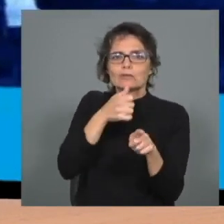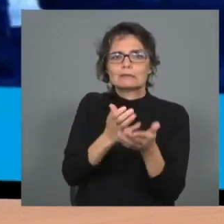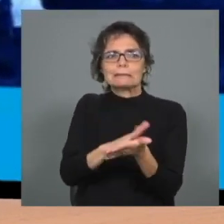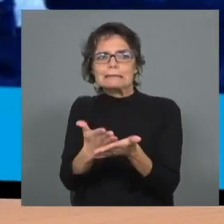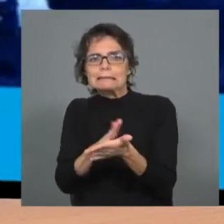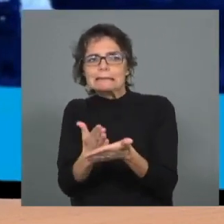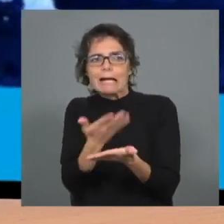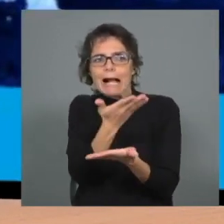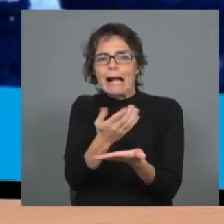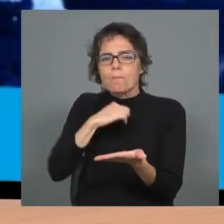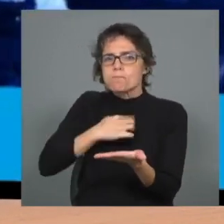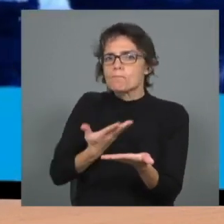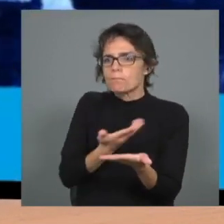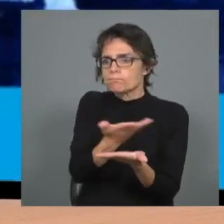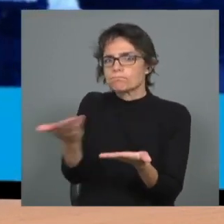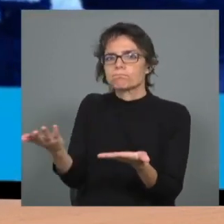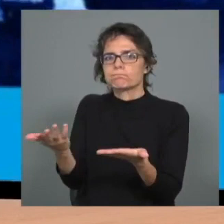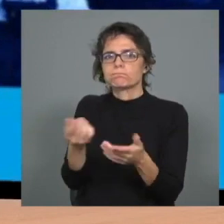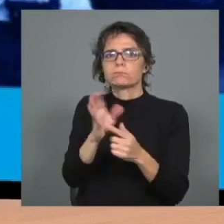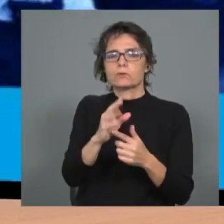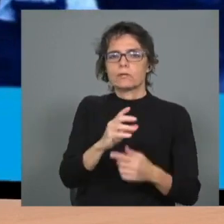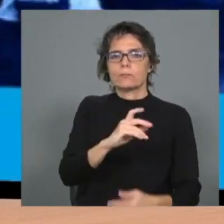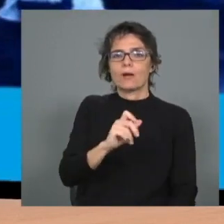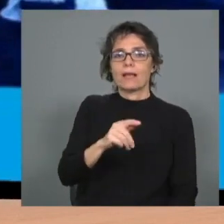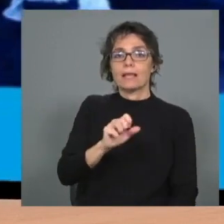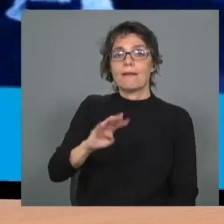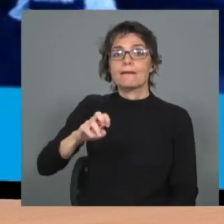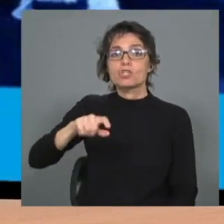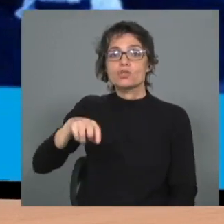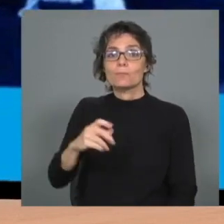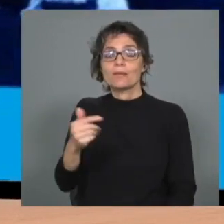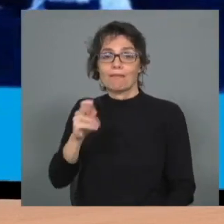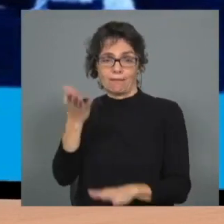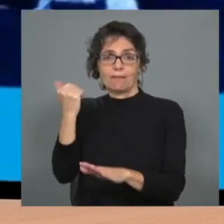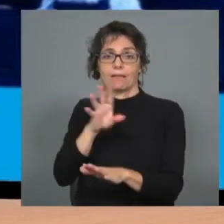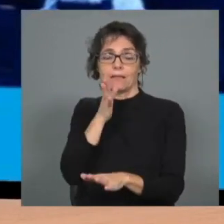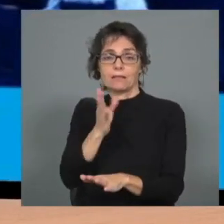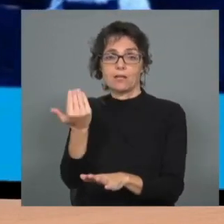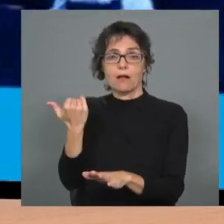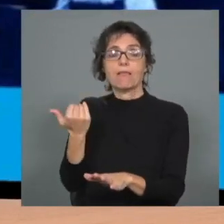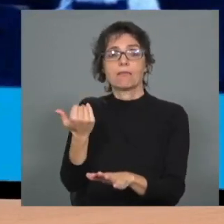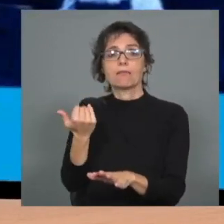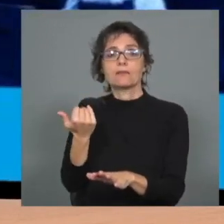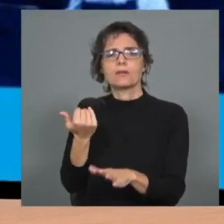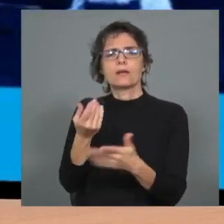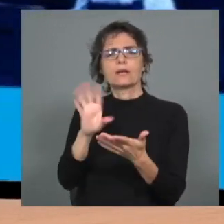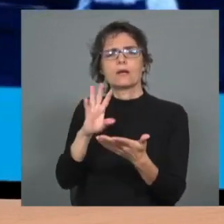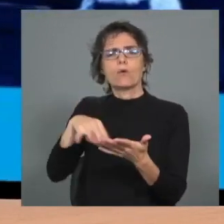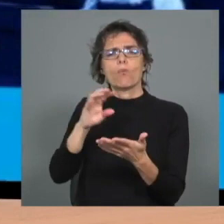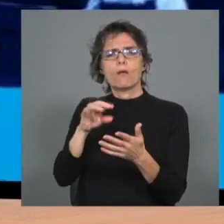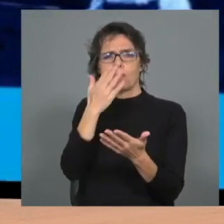Vale lembrar aqui, por exemplo, Adam Smith, não é Marx, Adam Smith dizendo que a corrupção dos sentimentos morais acontece quando uma